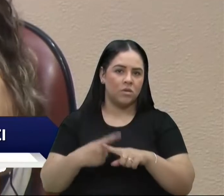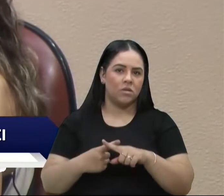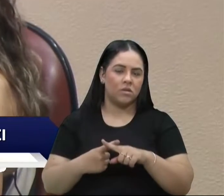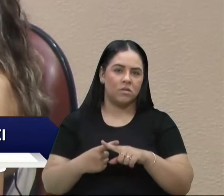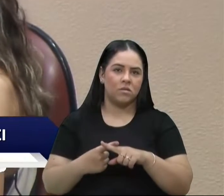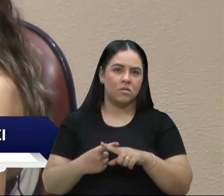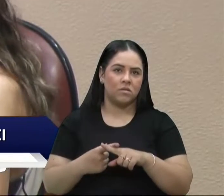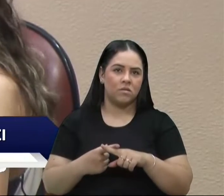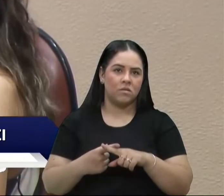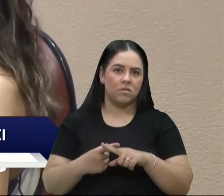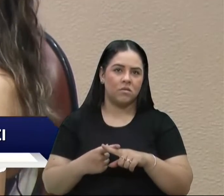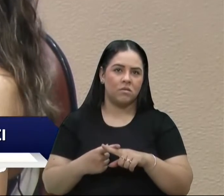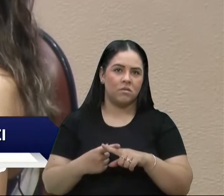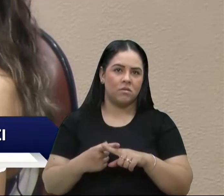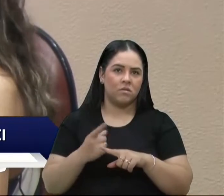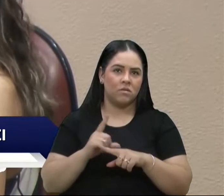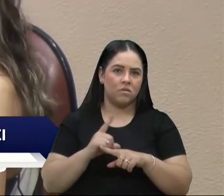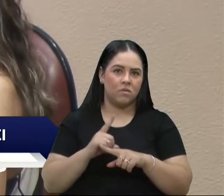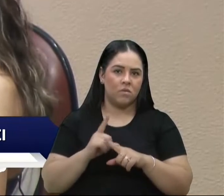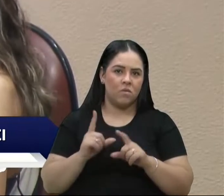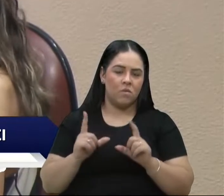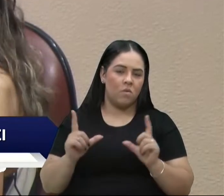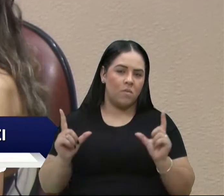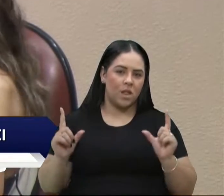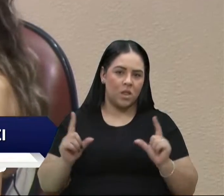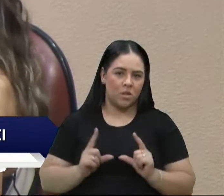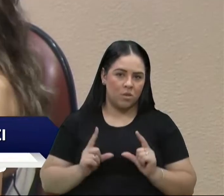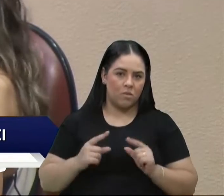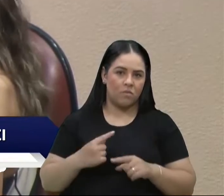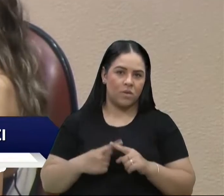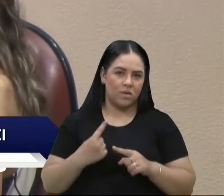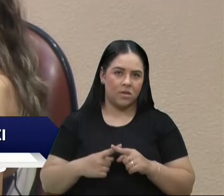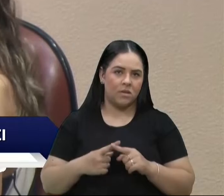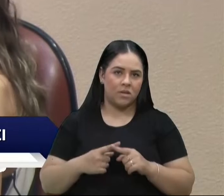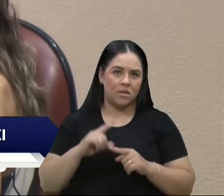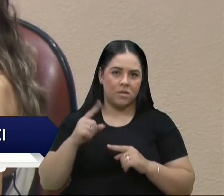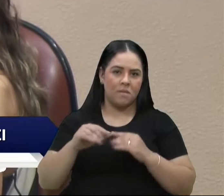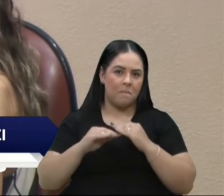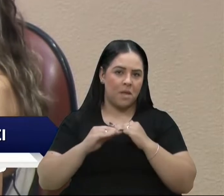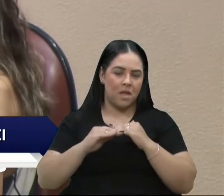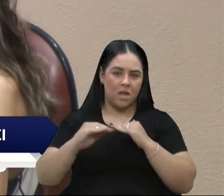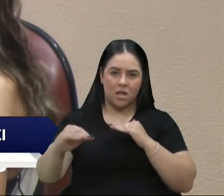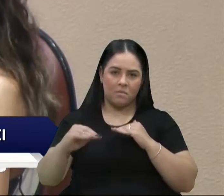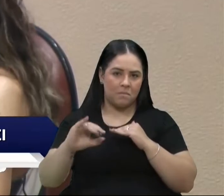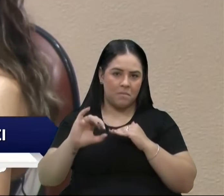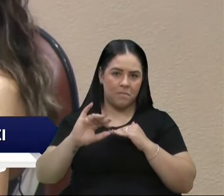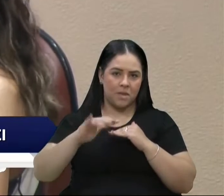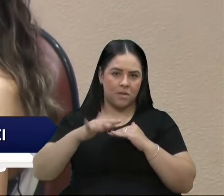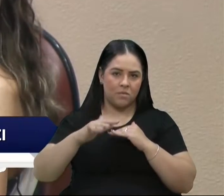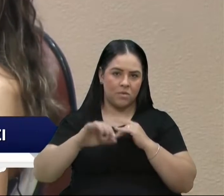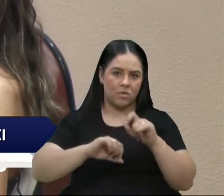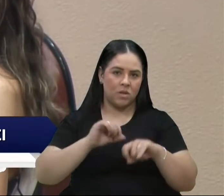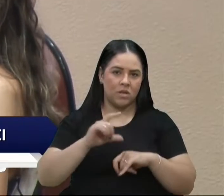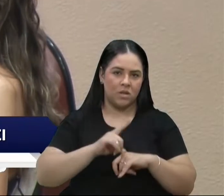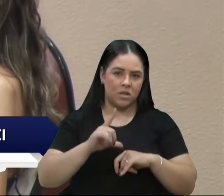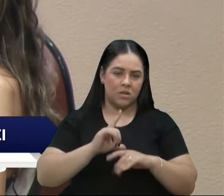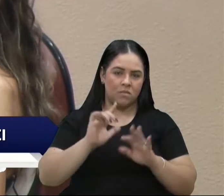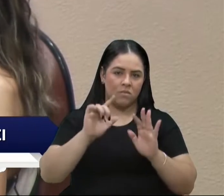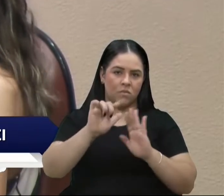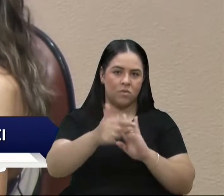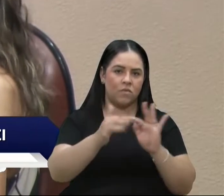certamente estão atendendo num quantitativo menor, porque isso é média histórica. São valores que têm, às vezes, no final do